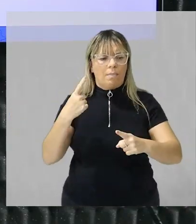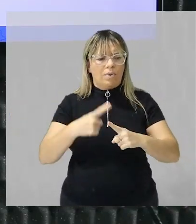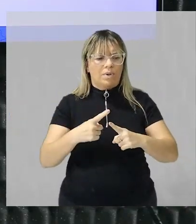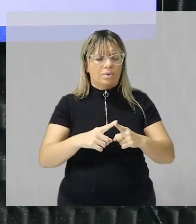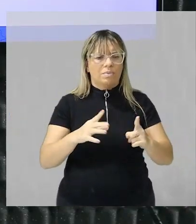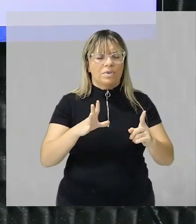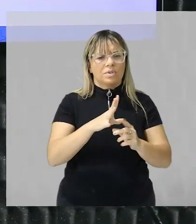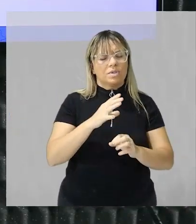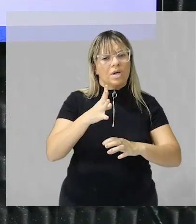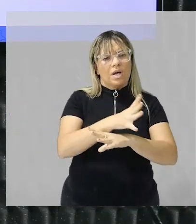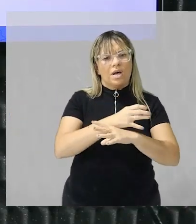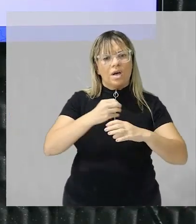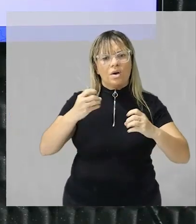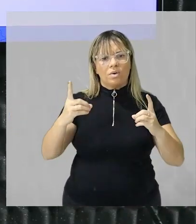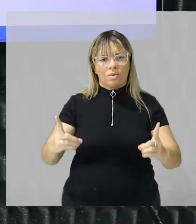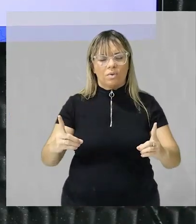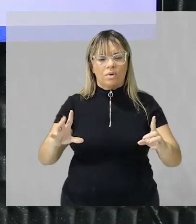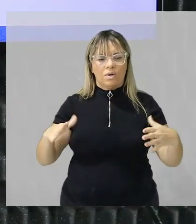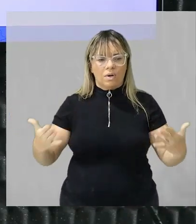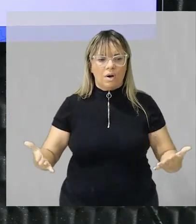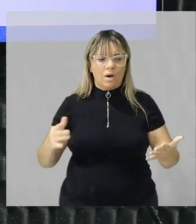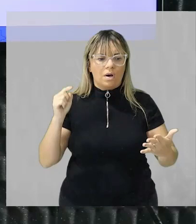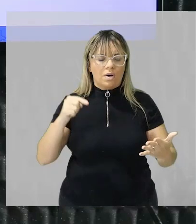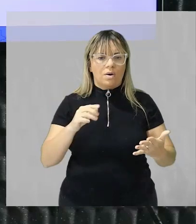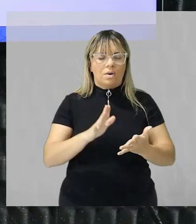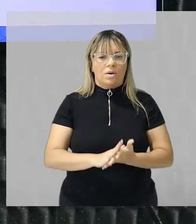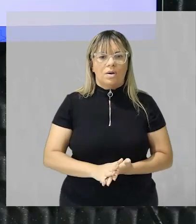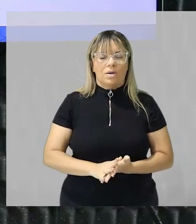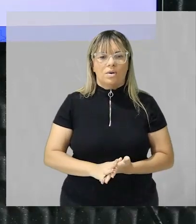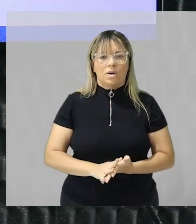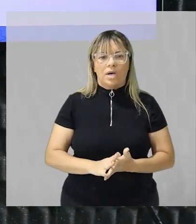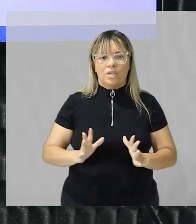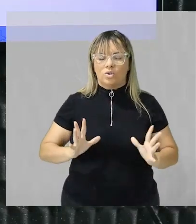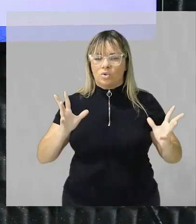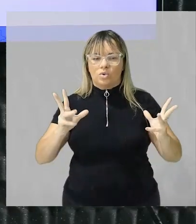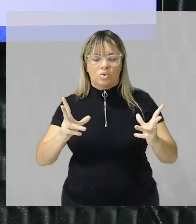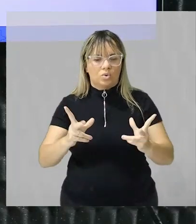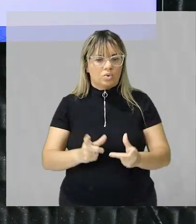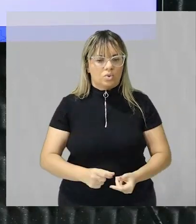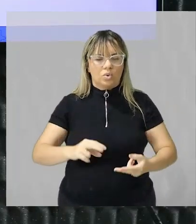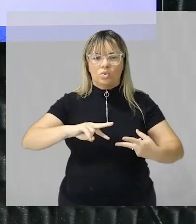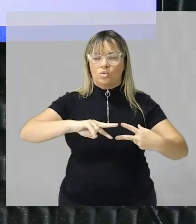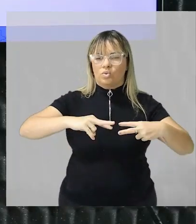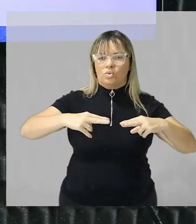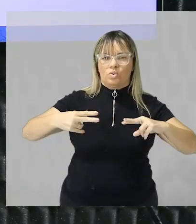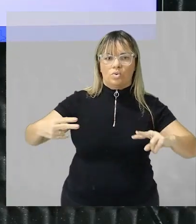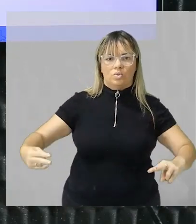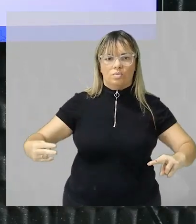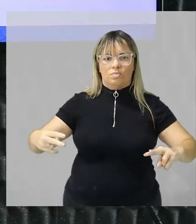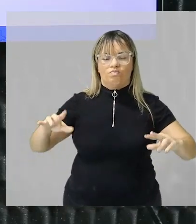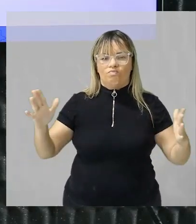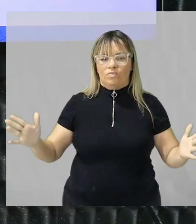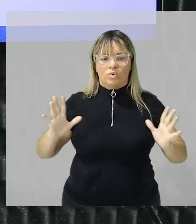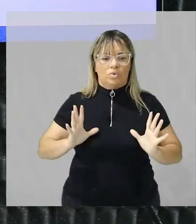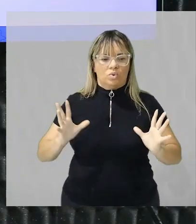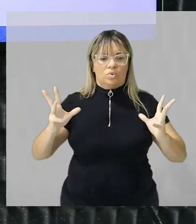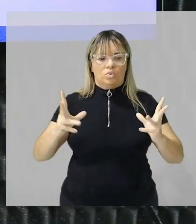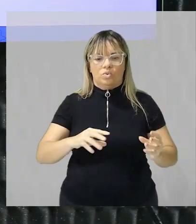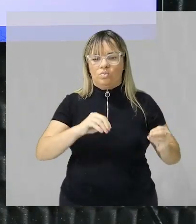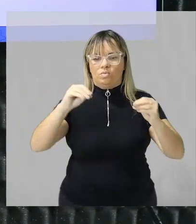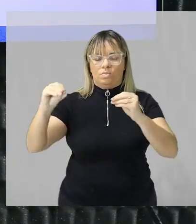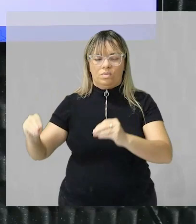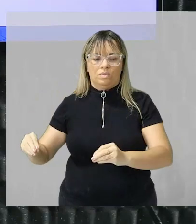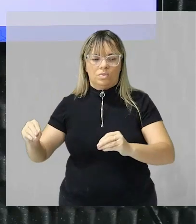Gente, clone, eu tenho um organismo que é copiado por inteiro. Todo o seu material genético é copiado por inteiro.